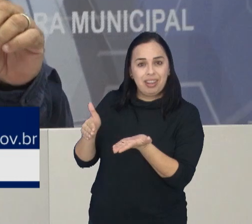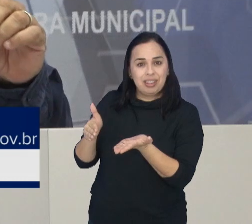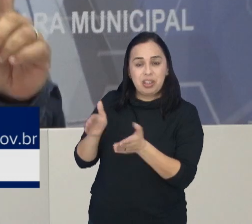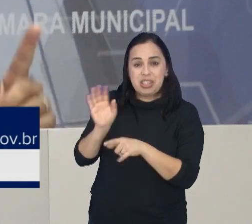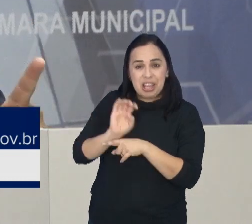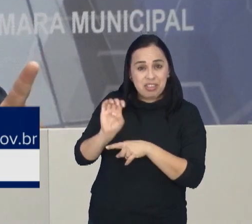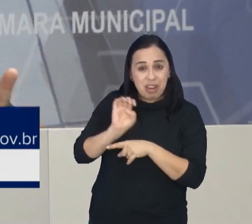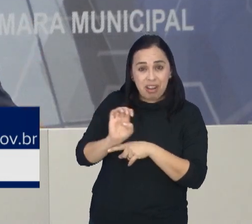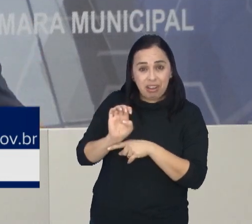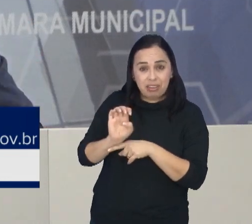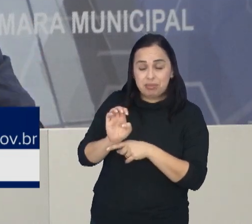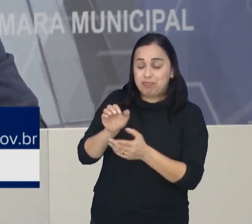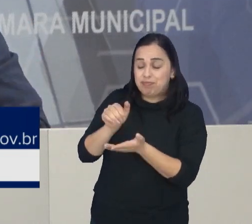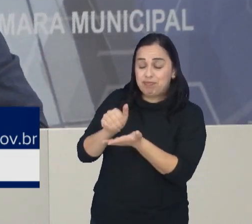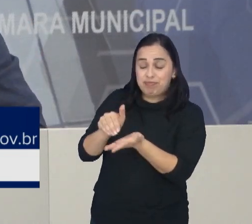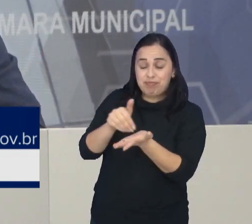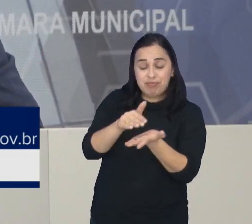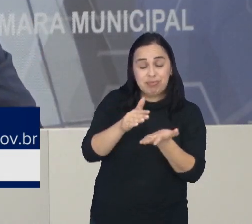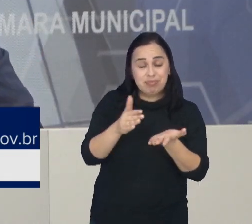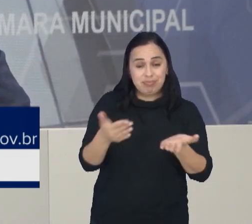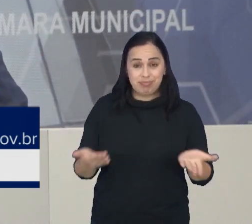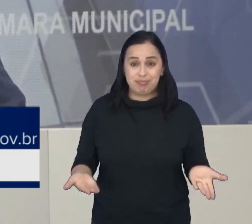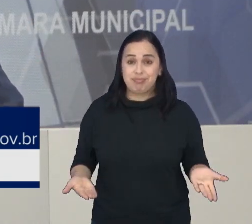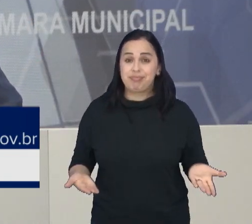Nem os estagiários pagaram. E outra coisa,